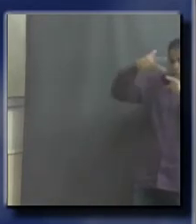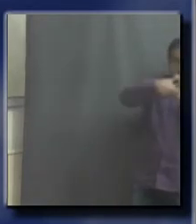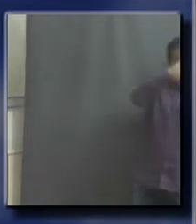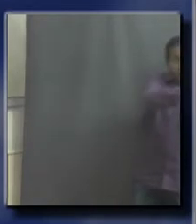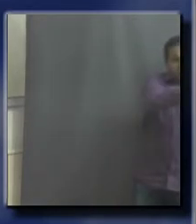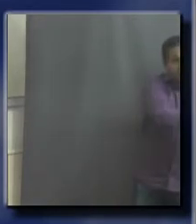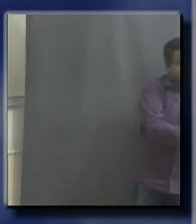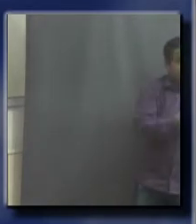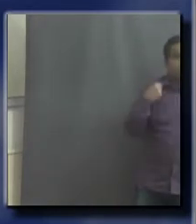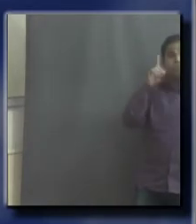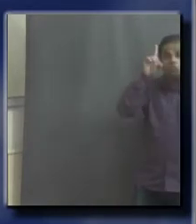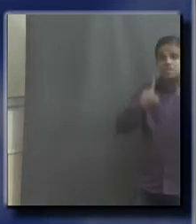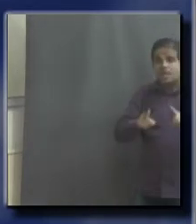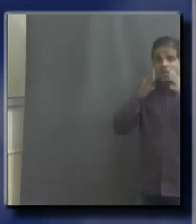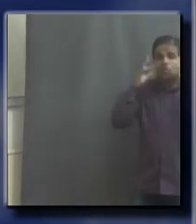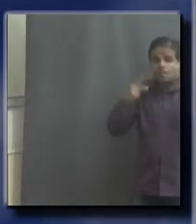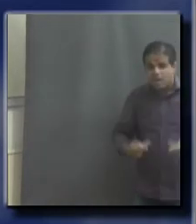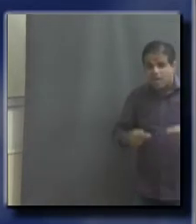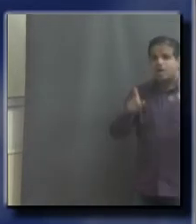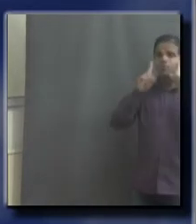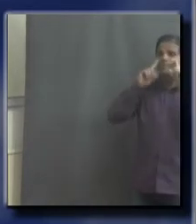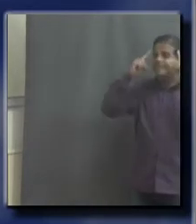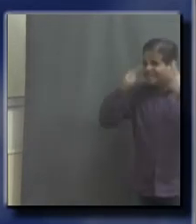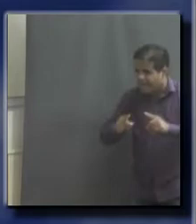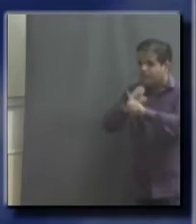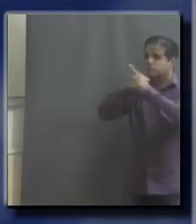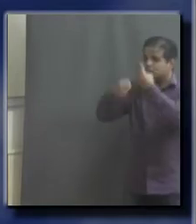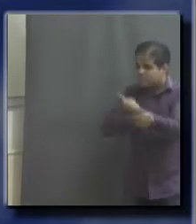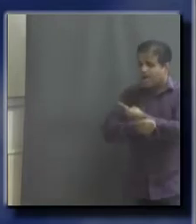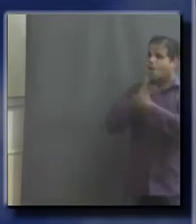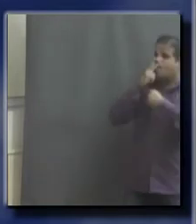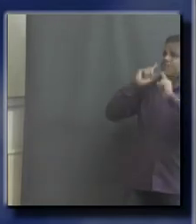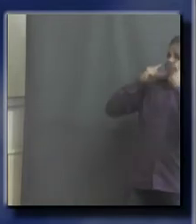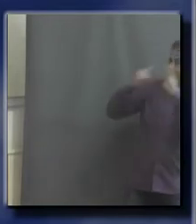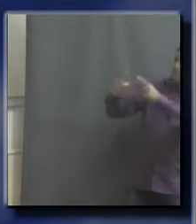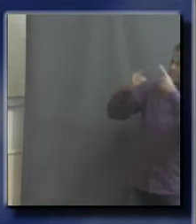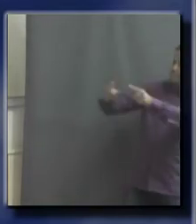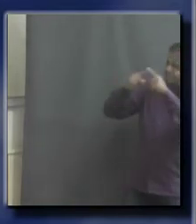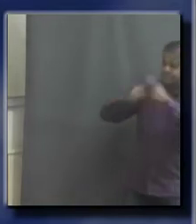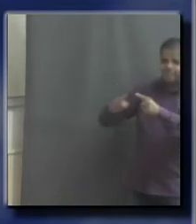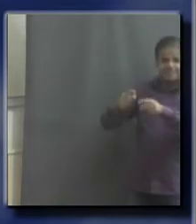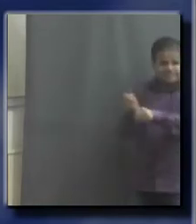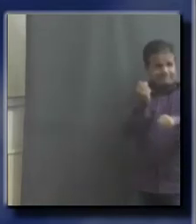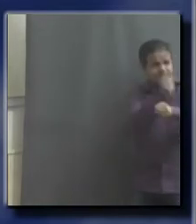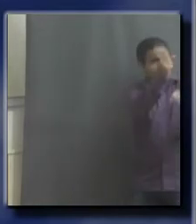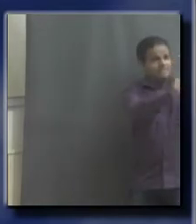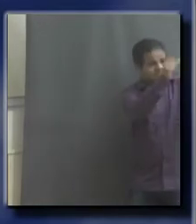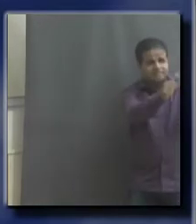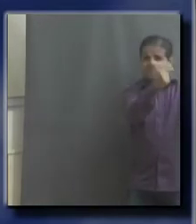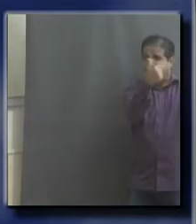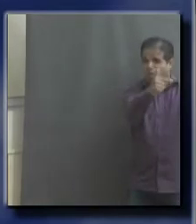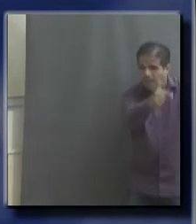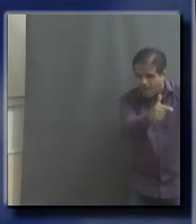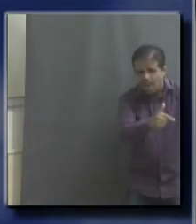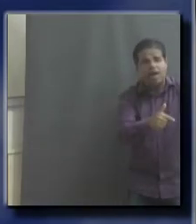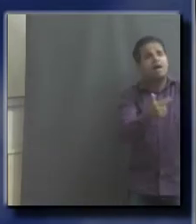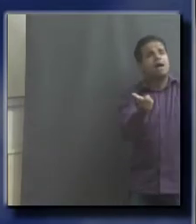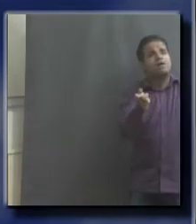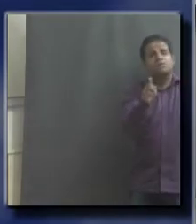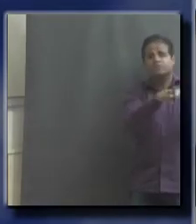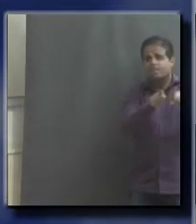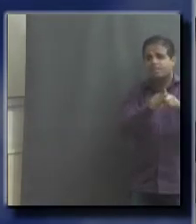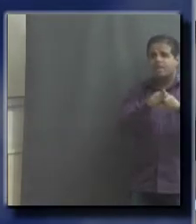Nossos direitos humanos, nossos direitos sociais, né, estão sendo atacados. Na reforma trabalhista,